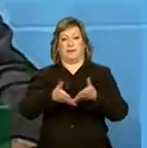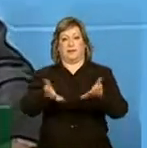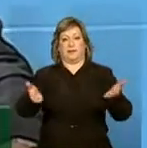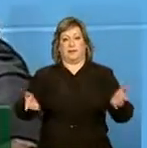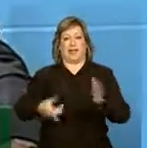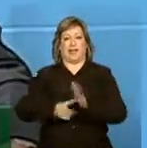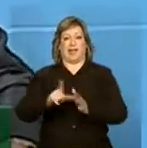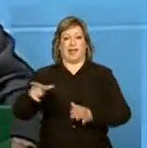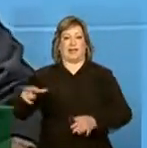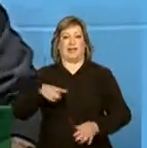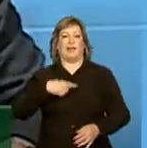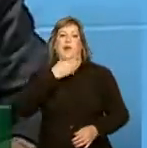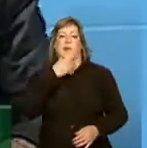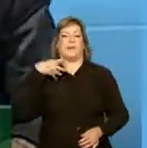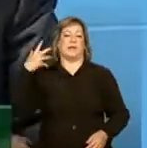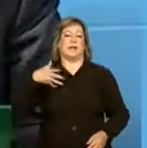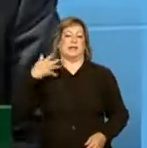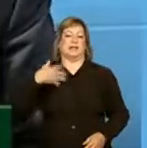como